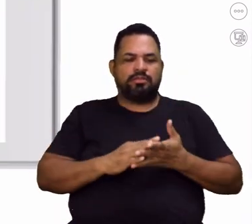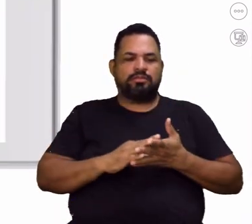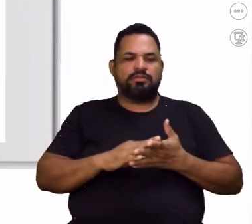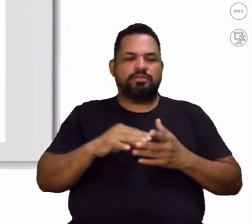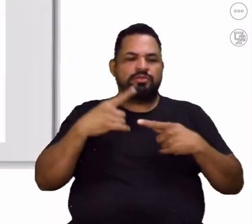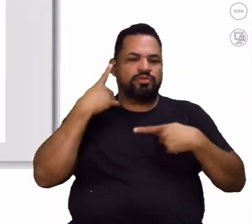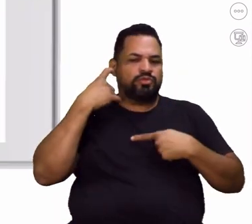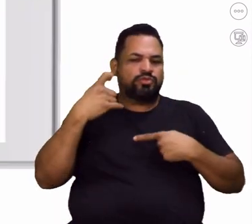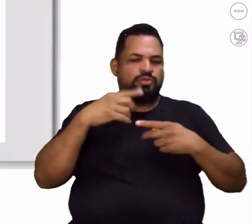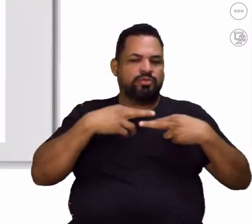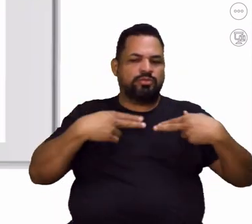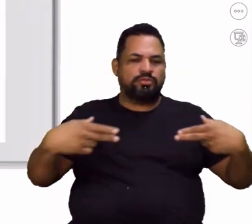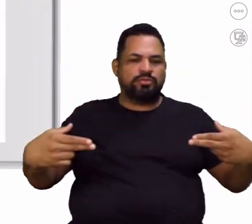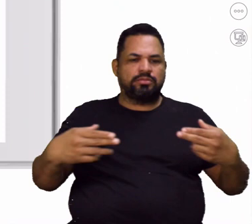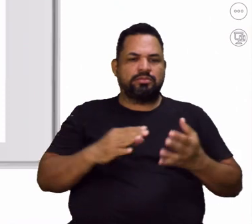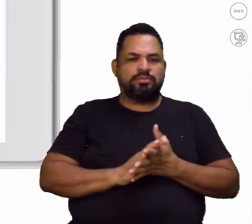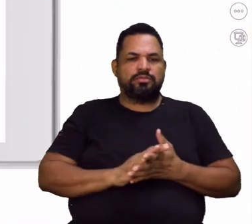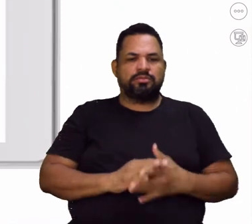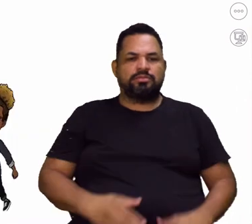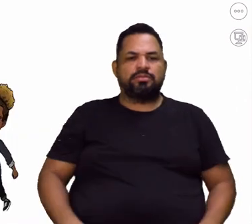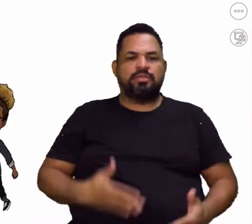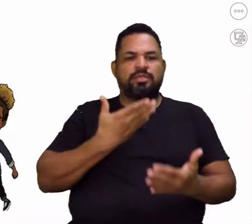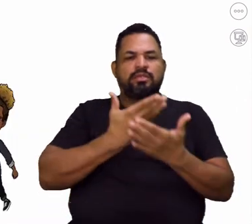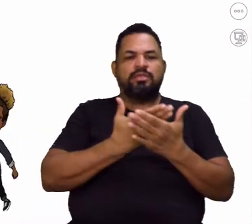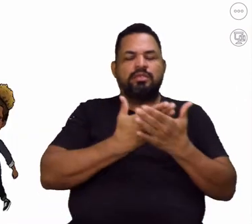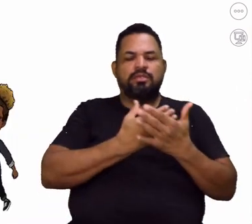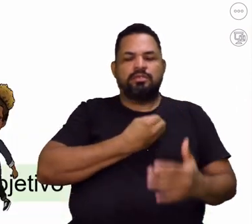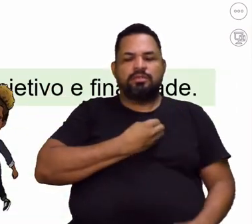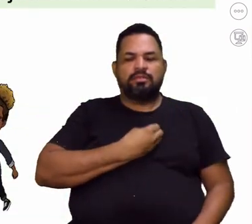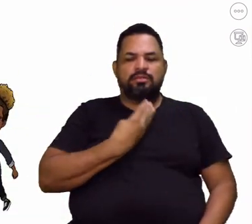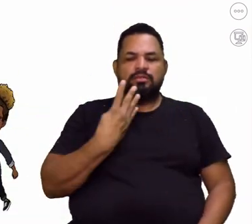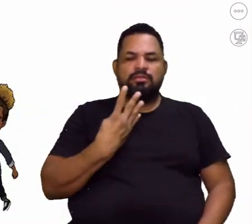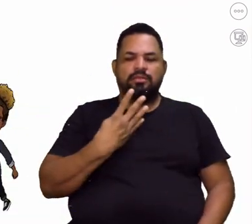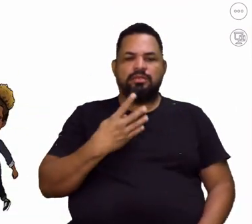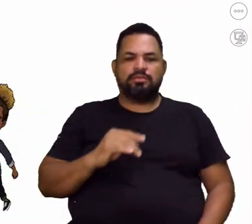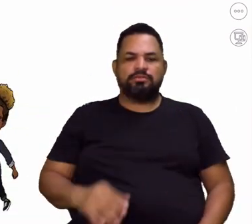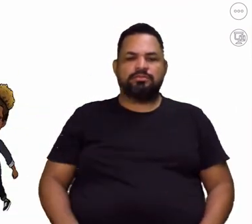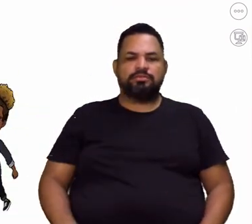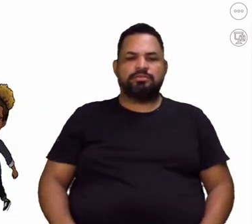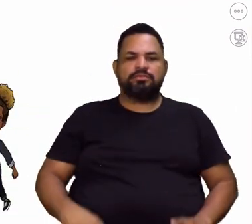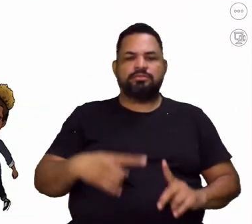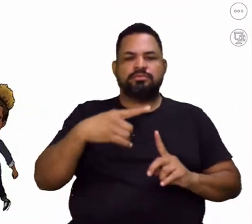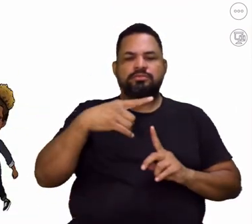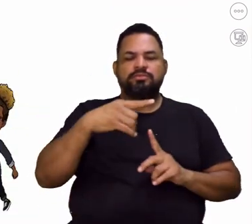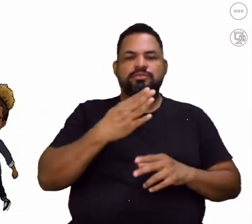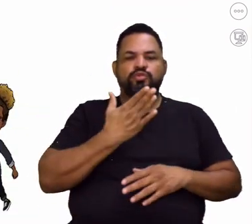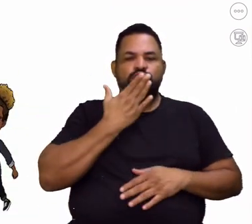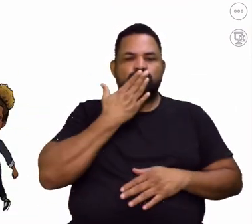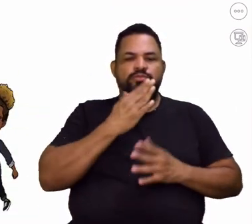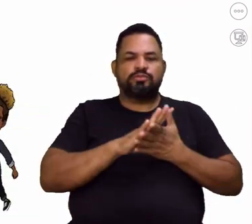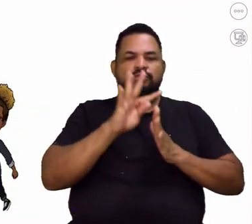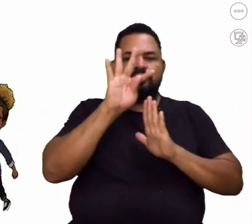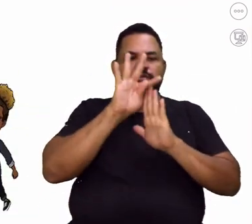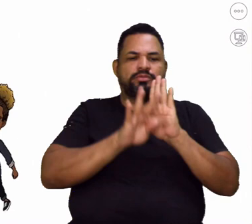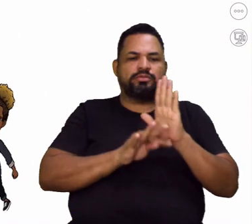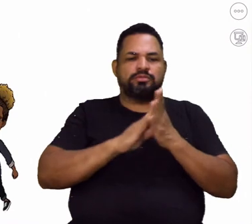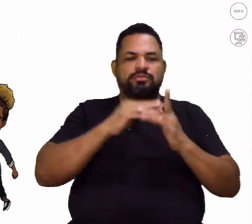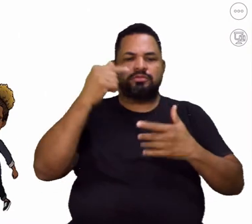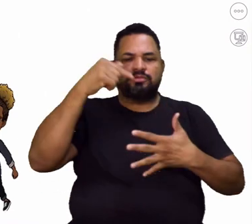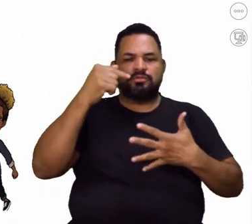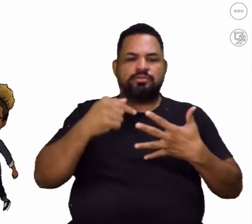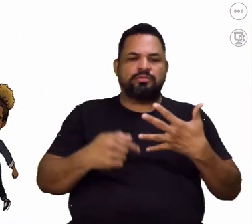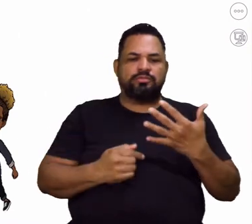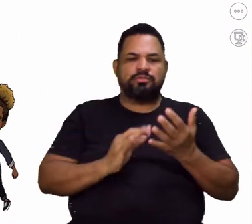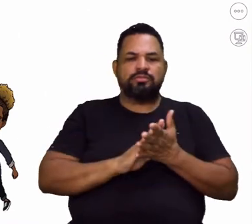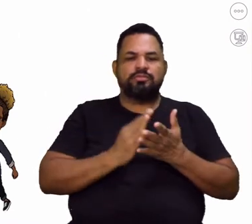aula 4, falando tipologia textual. Olha os tipos de tipos textuais. São classificados de